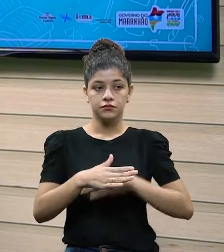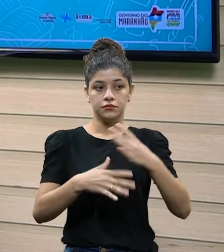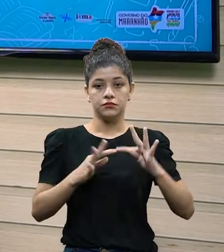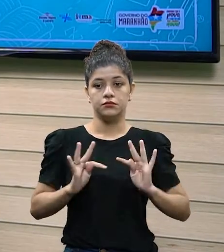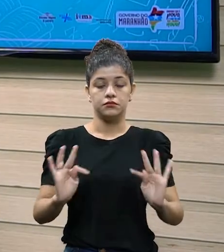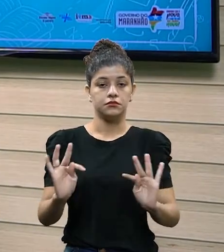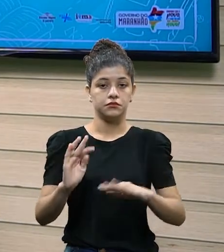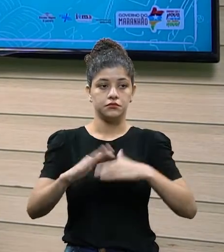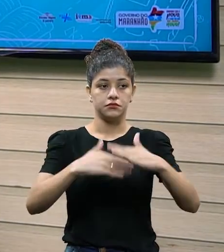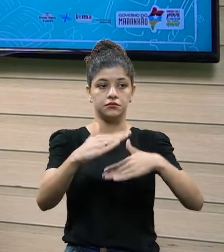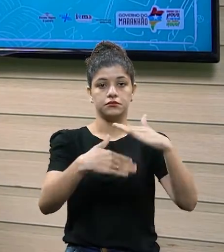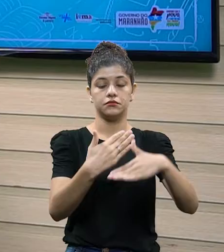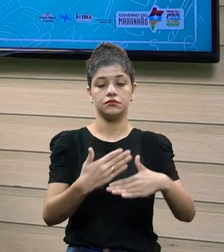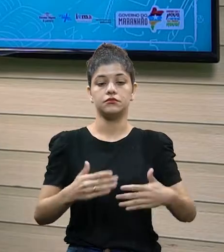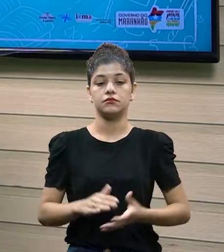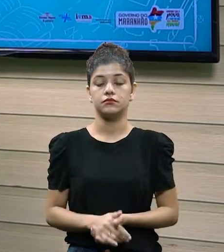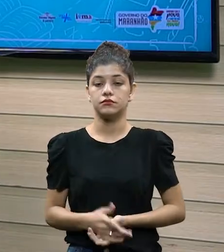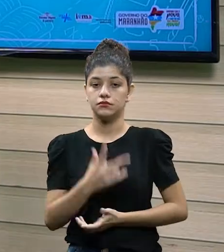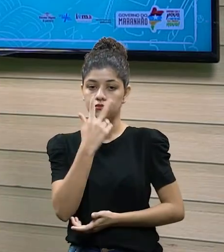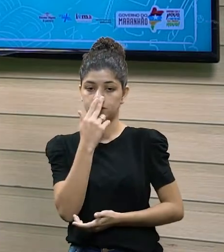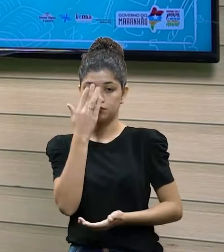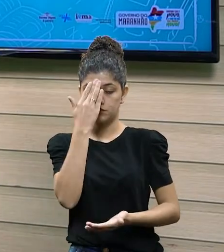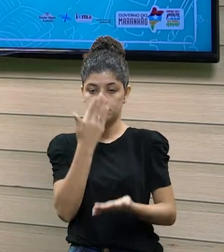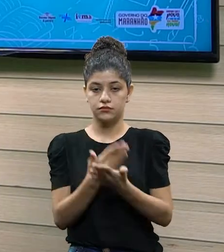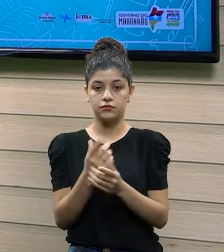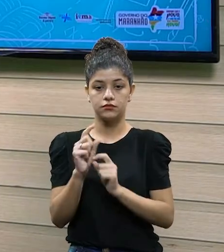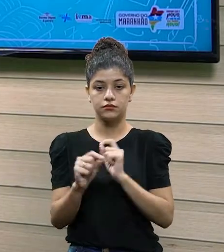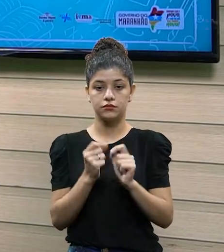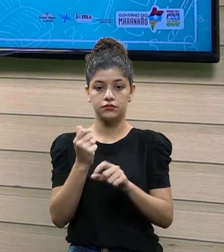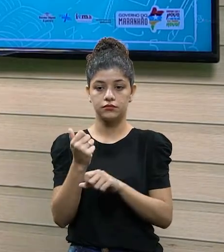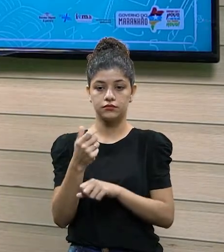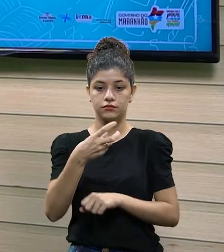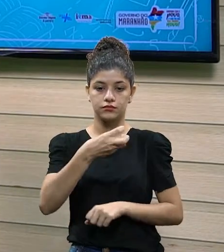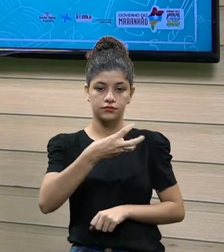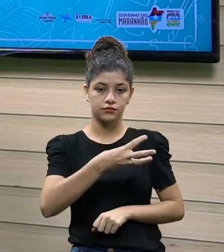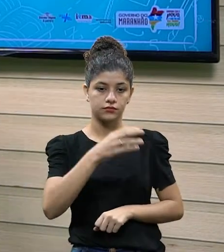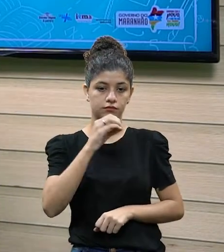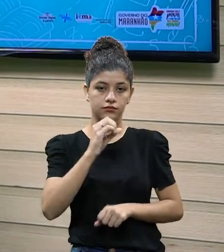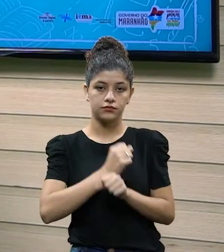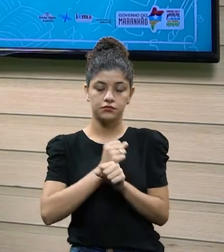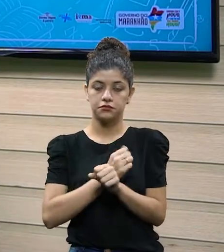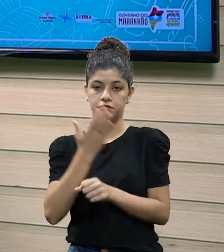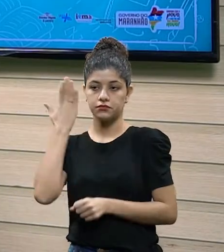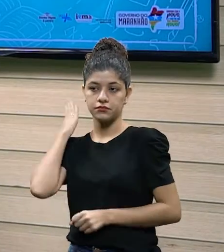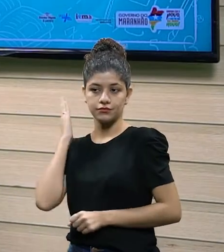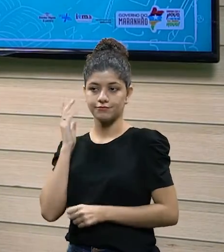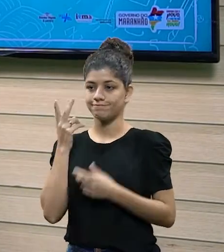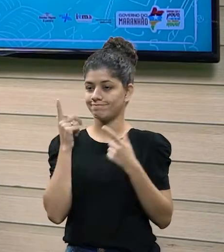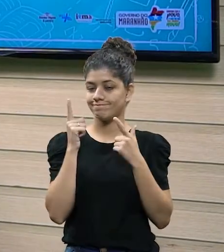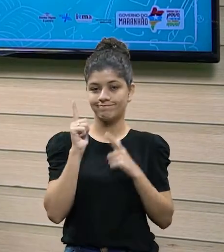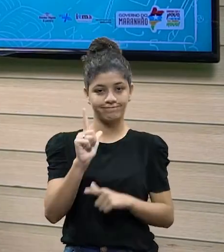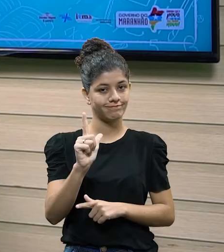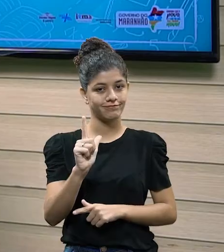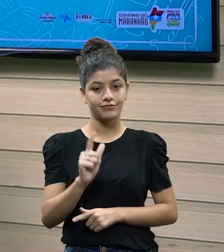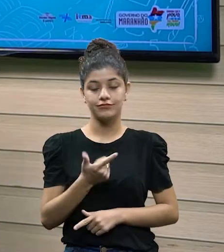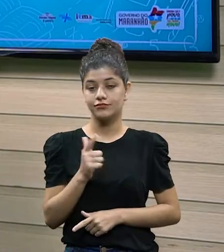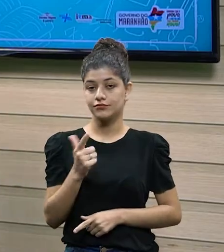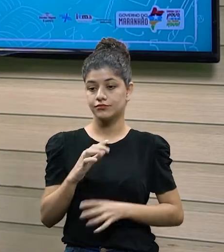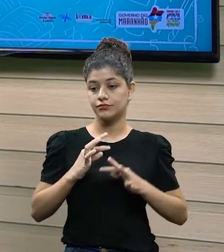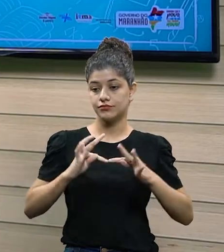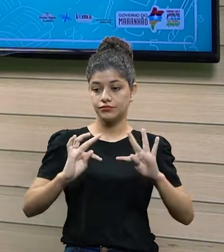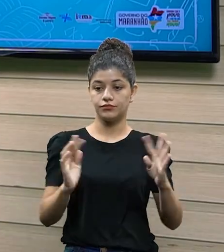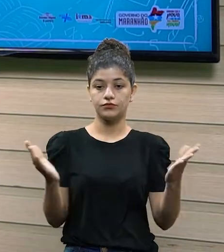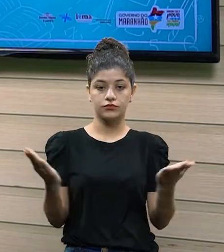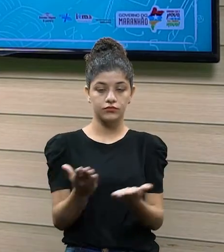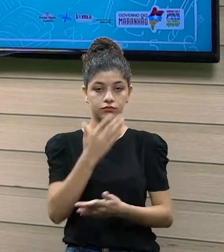eu que se isso aqui fosse tentar ser feito há 30 anos, não conseguiria. Porque a gente não teria a tecnologia que a gente tem hoje, os